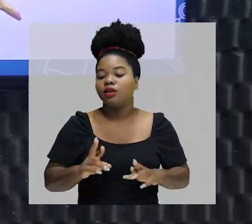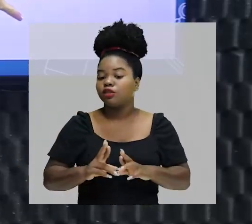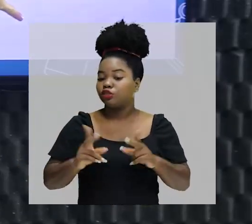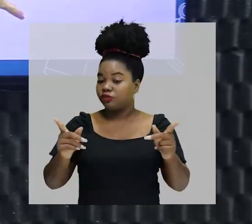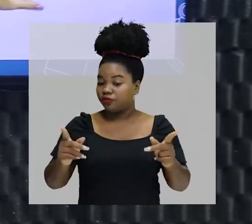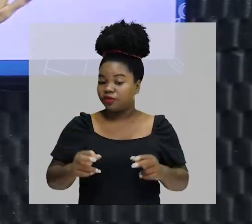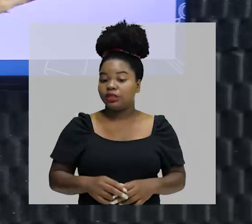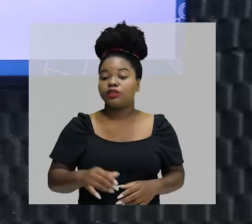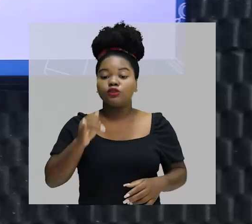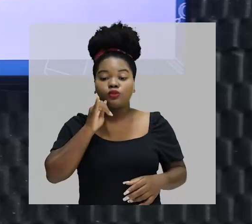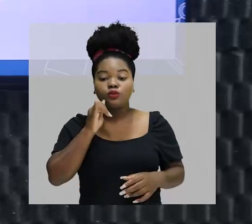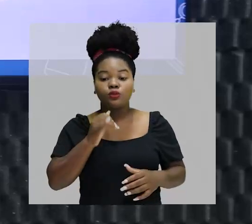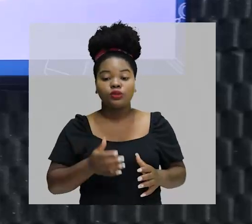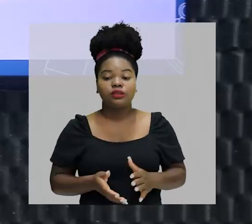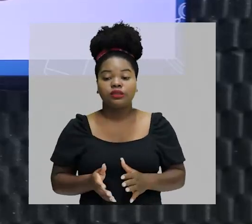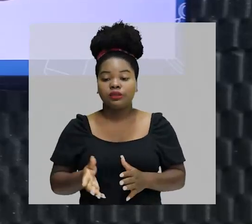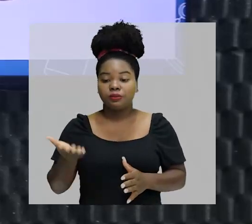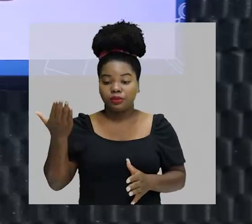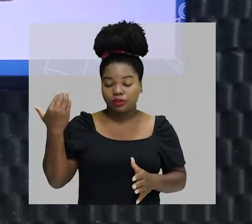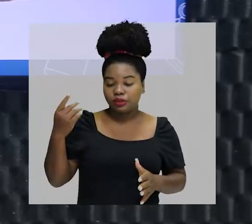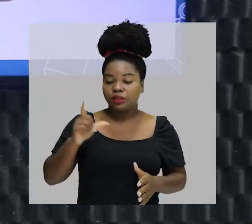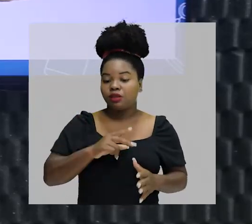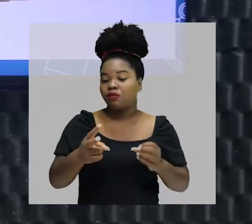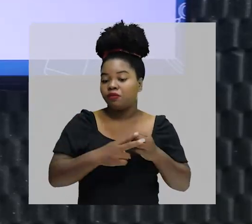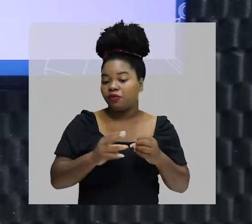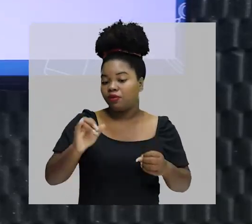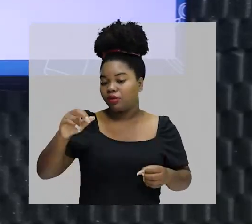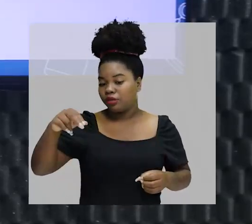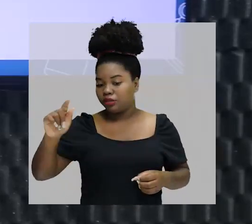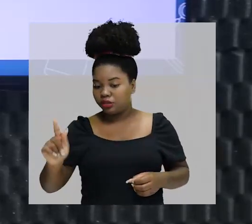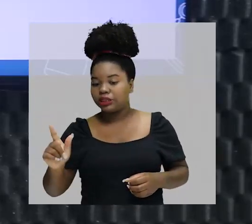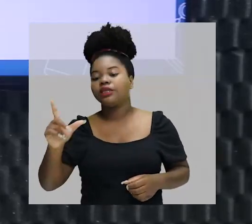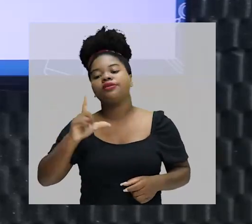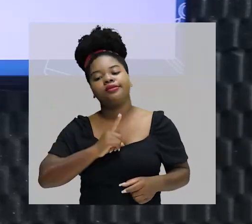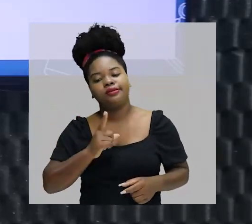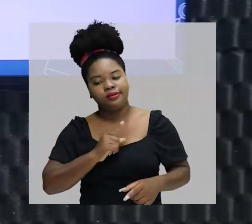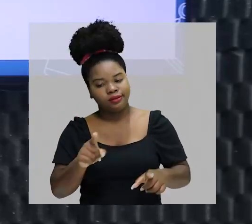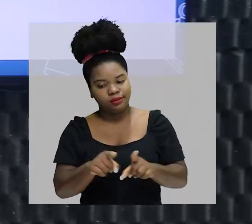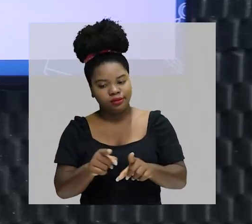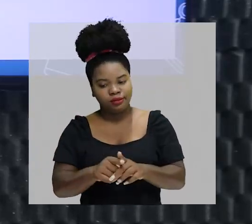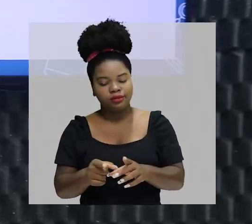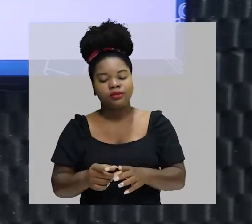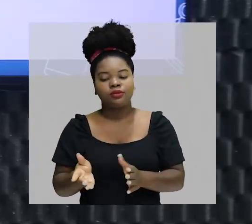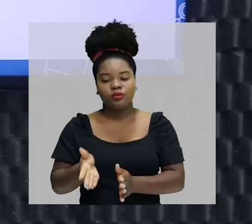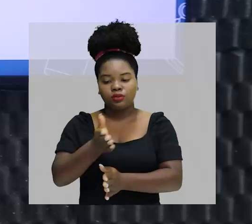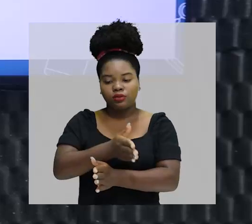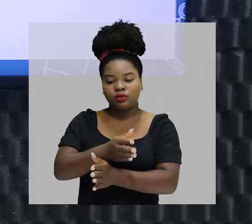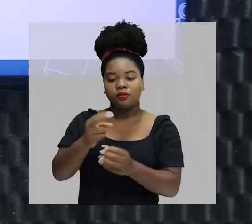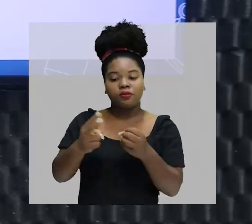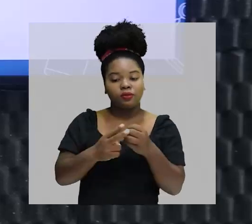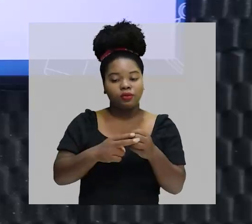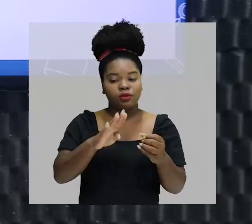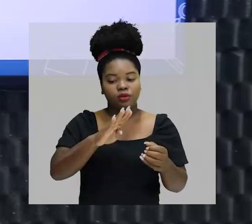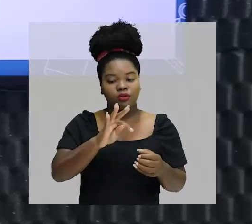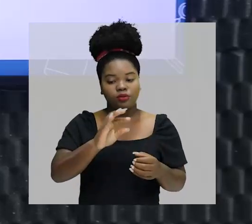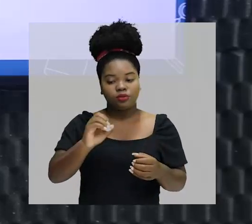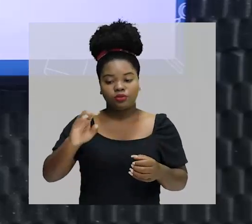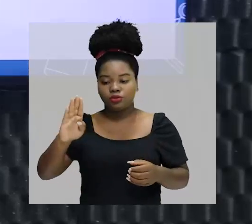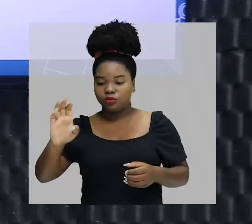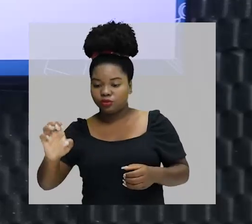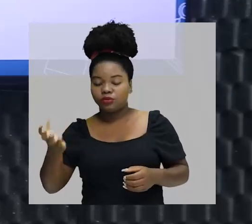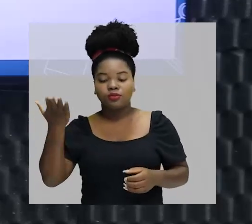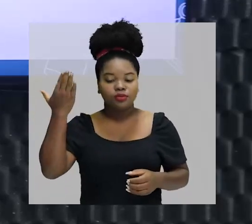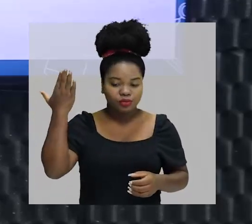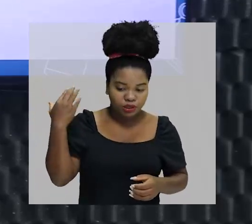do exemplo anterior. Eu tenho o verbo com ING e eu tenho antes dele o verbo to be. No passado,